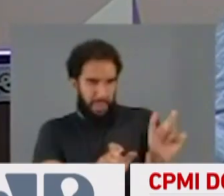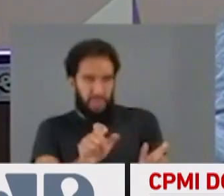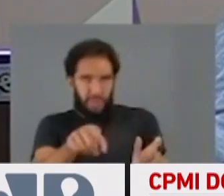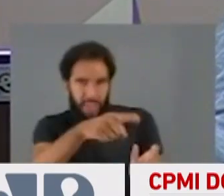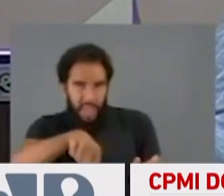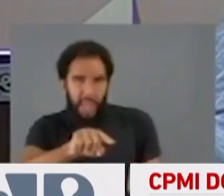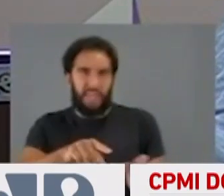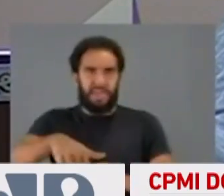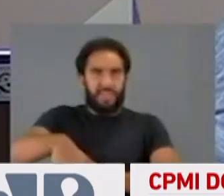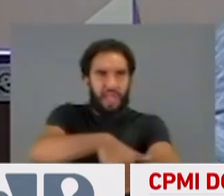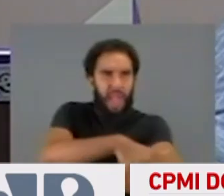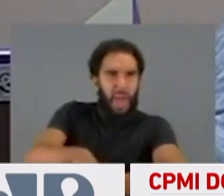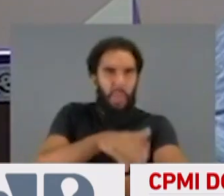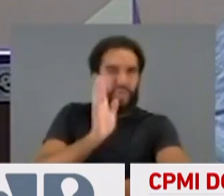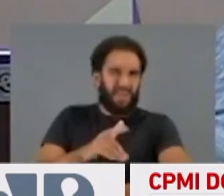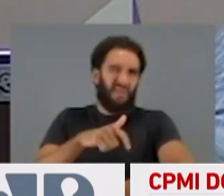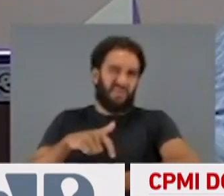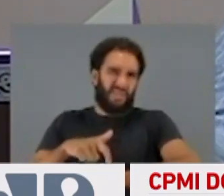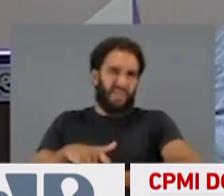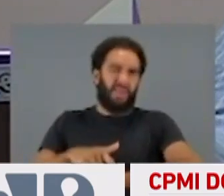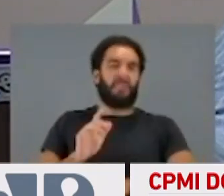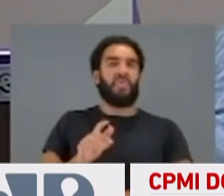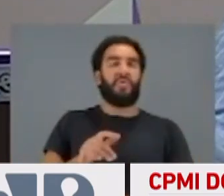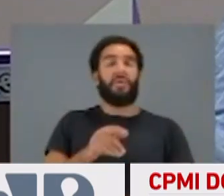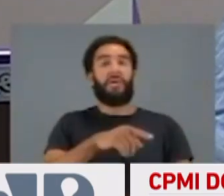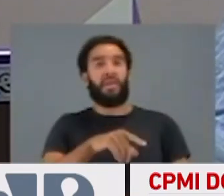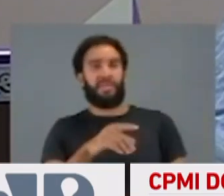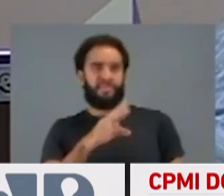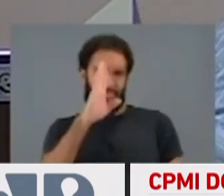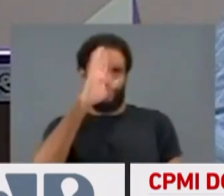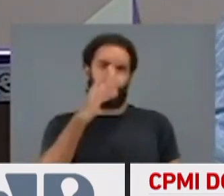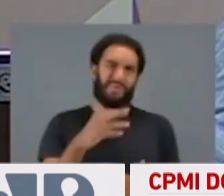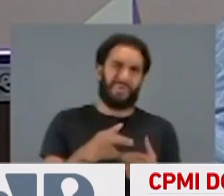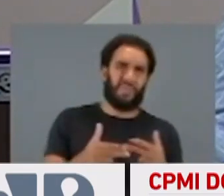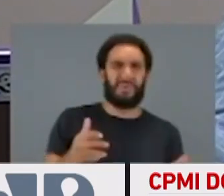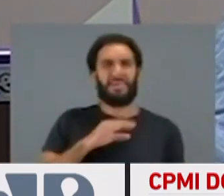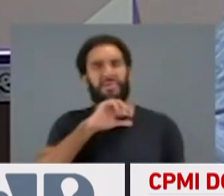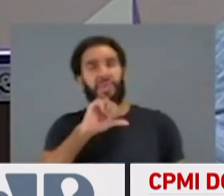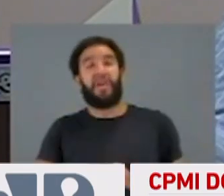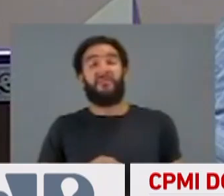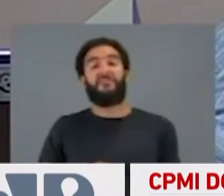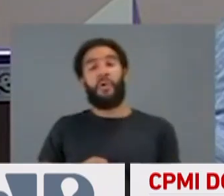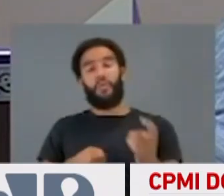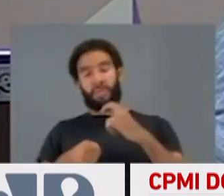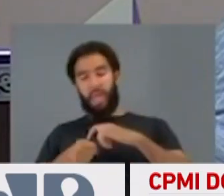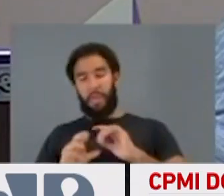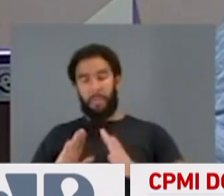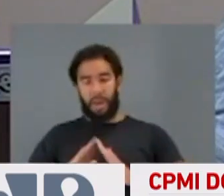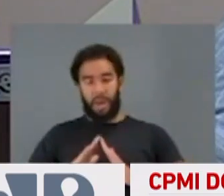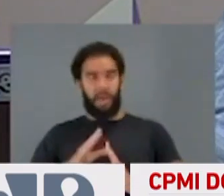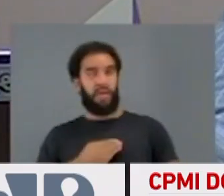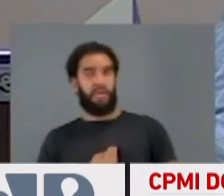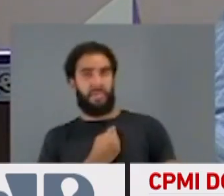nas ruas há muito tempo fora de casa em situações precárias retornassem os seus lares e continuassem suas vidas